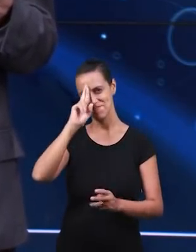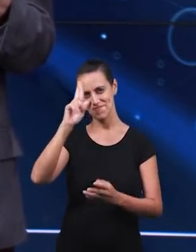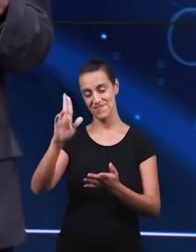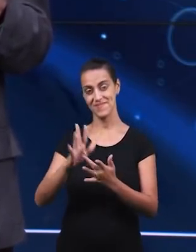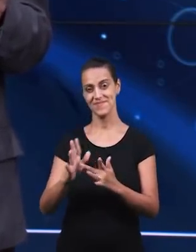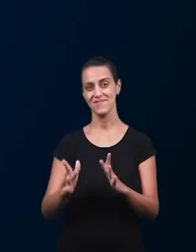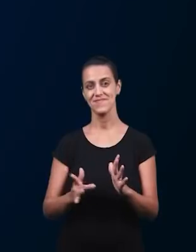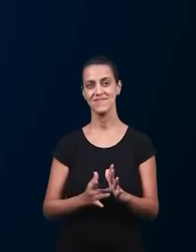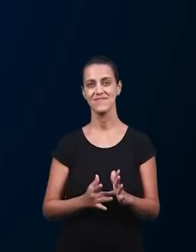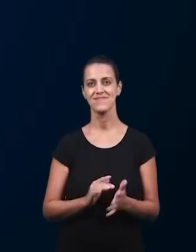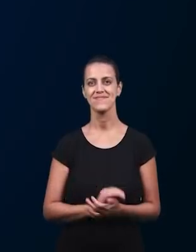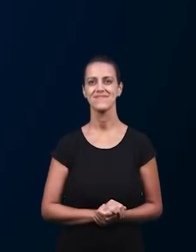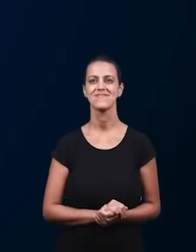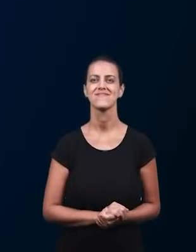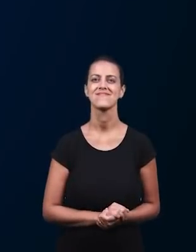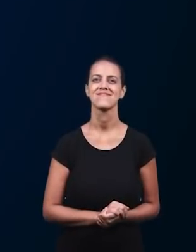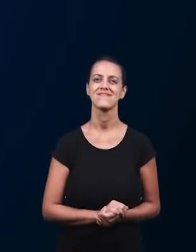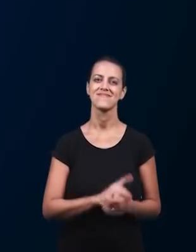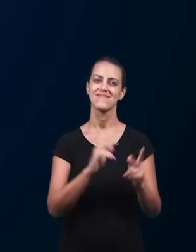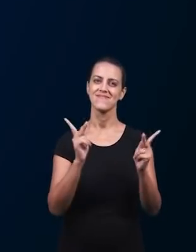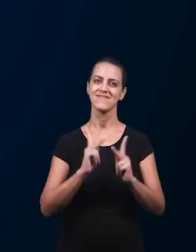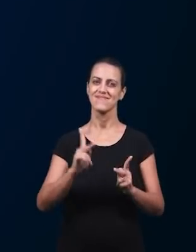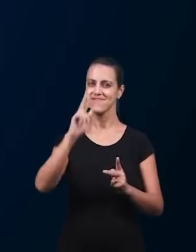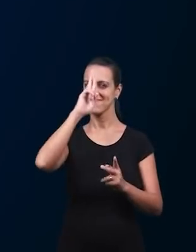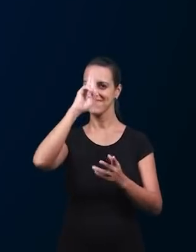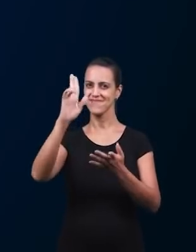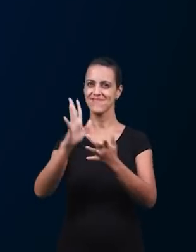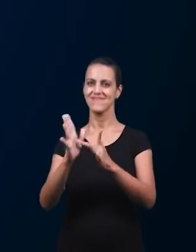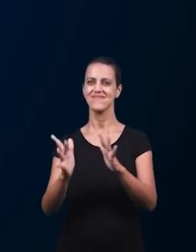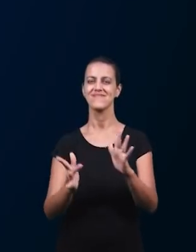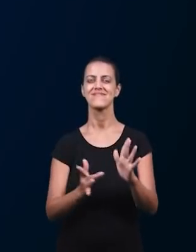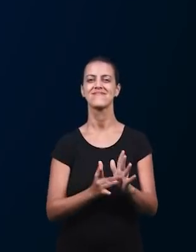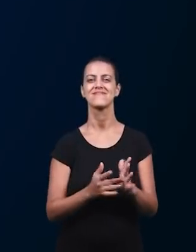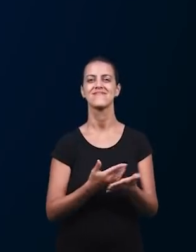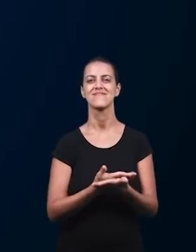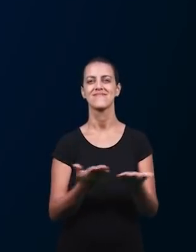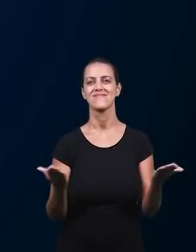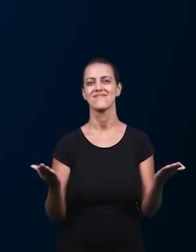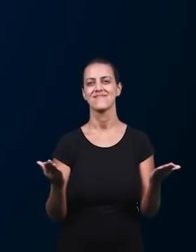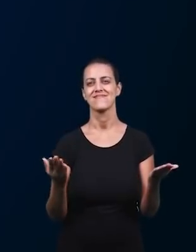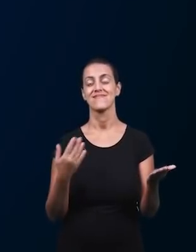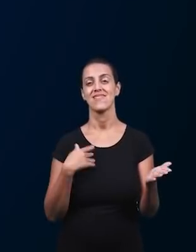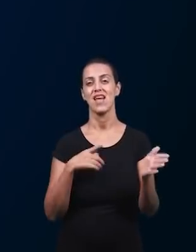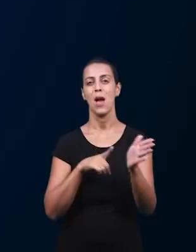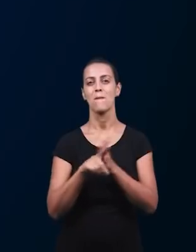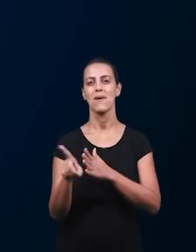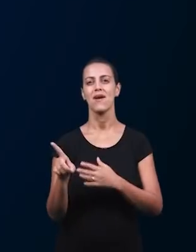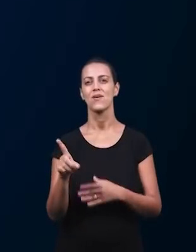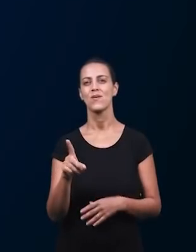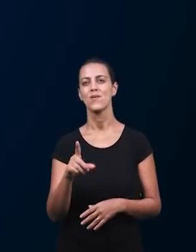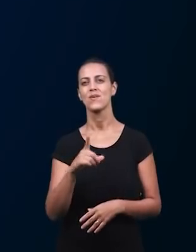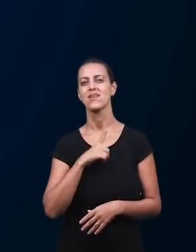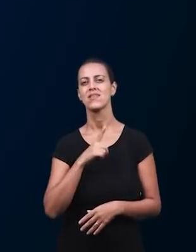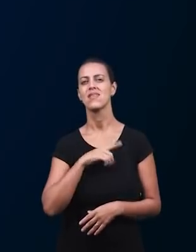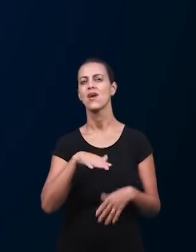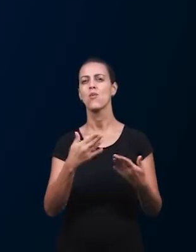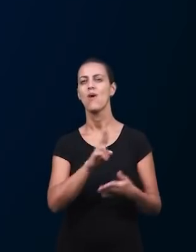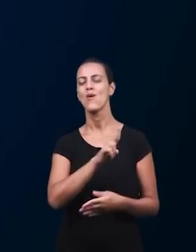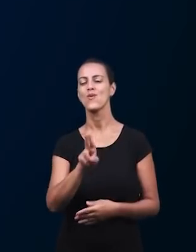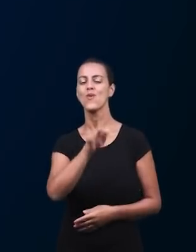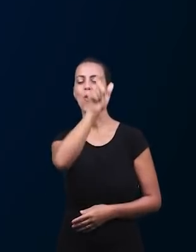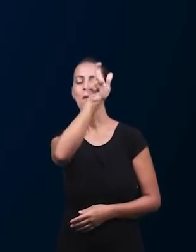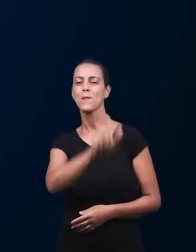Senhor Jesus. Buenas tardes, hermano. La paz del Señor Jesús con todos ustedes. La pregunta, ¿cuál es el nombre